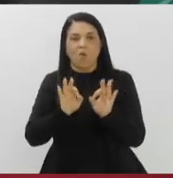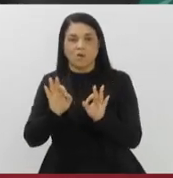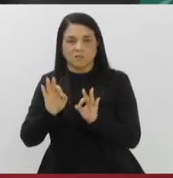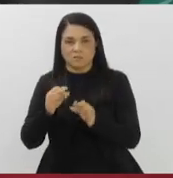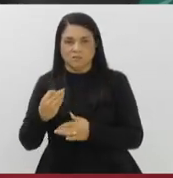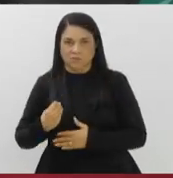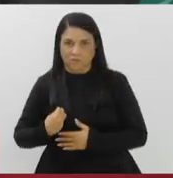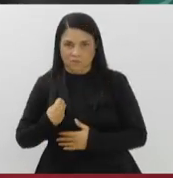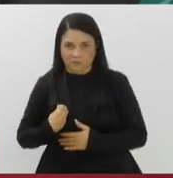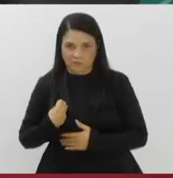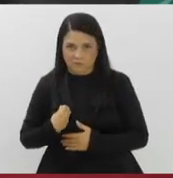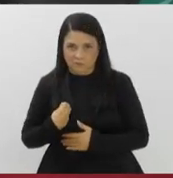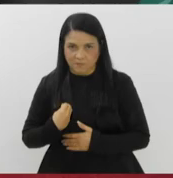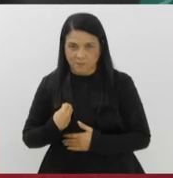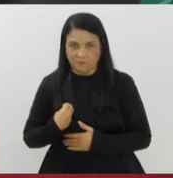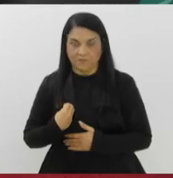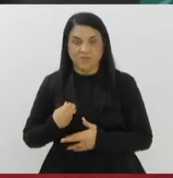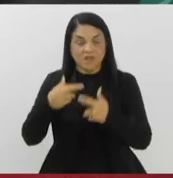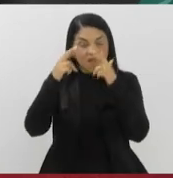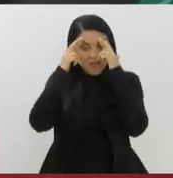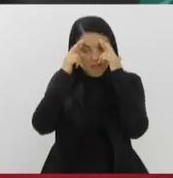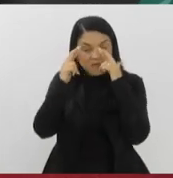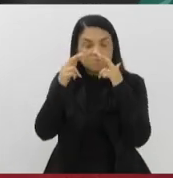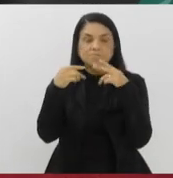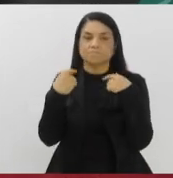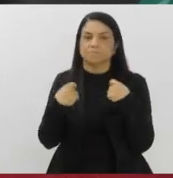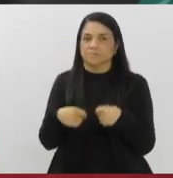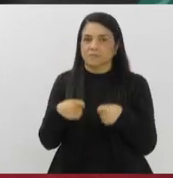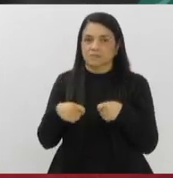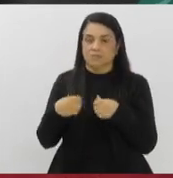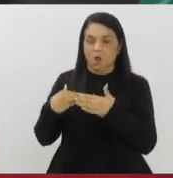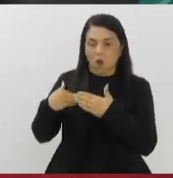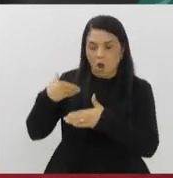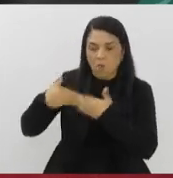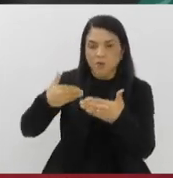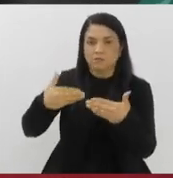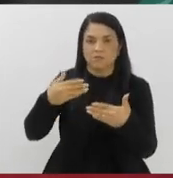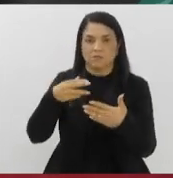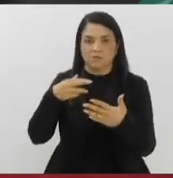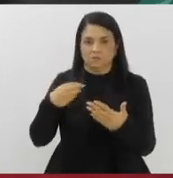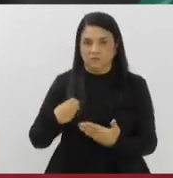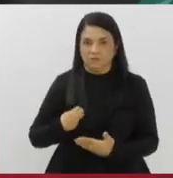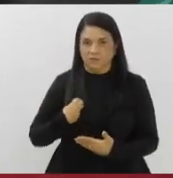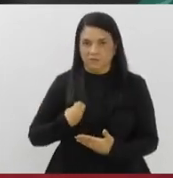vida. Então, assim, muito respeito com isso. Tratem disso, entendeu?